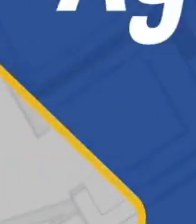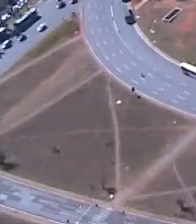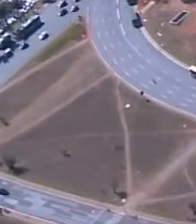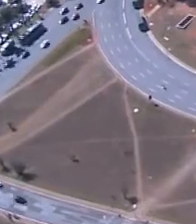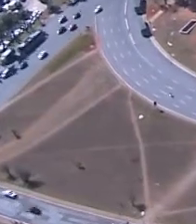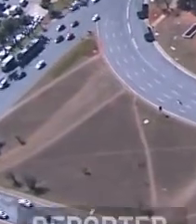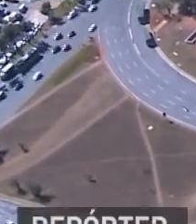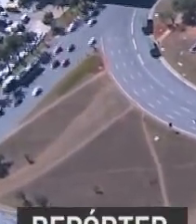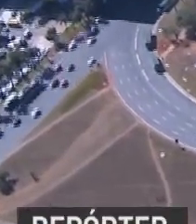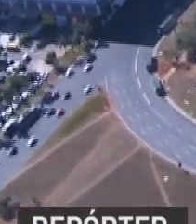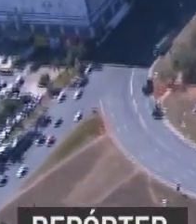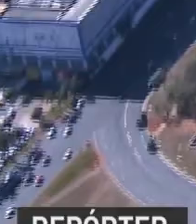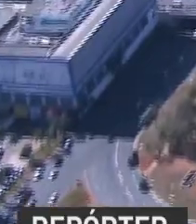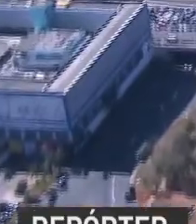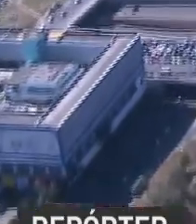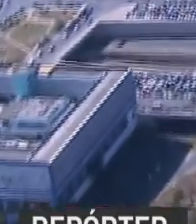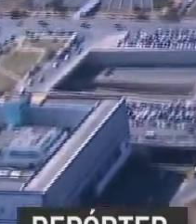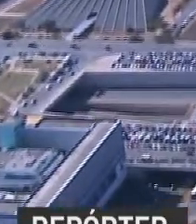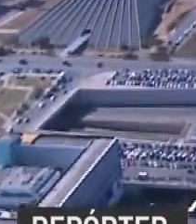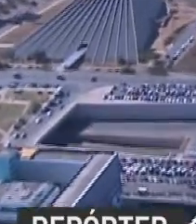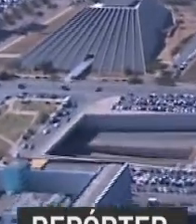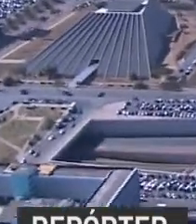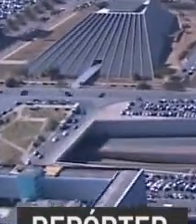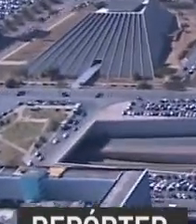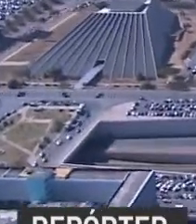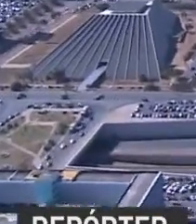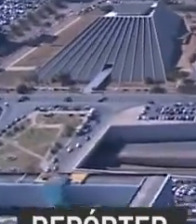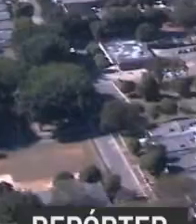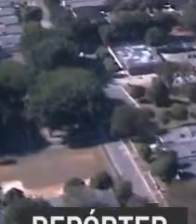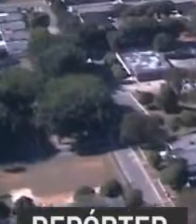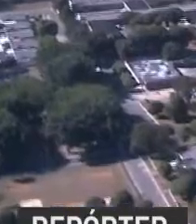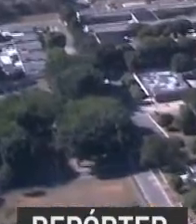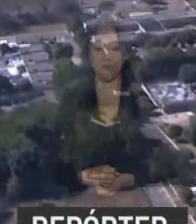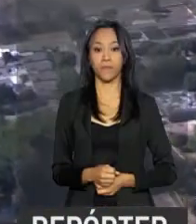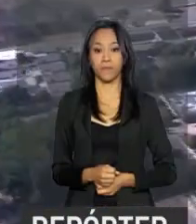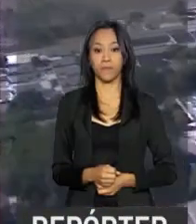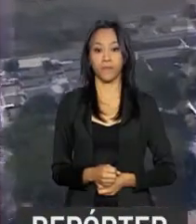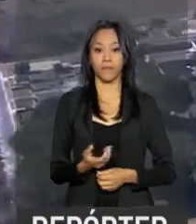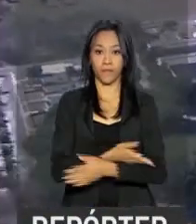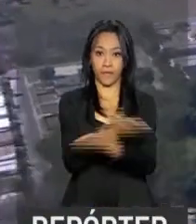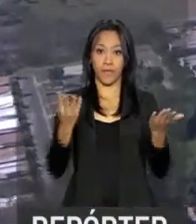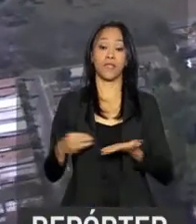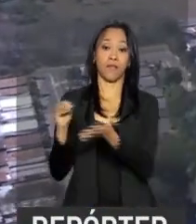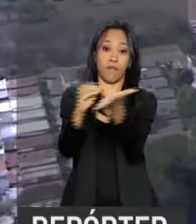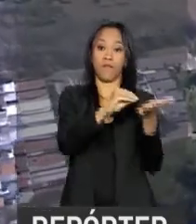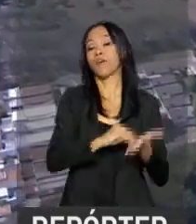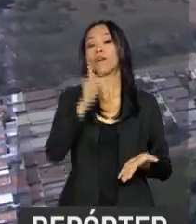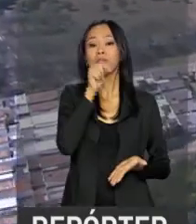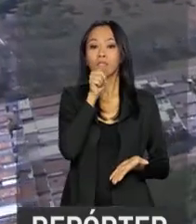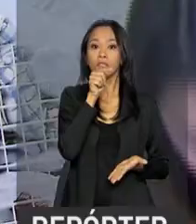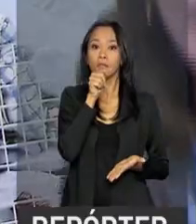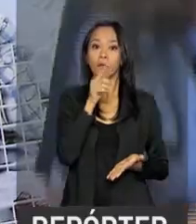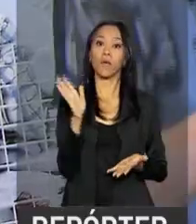diante de uma crise hídrica é inédita a população de brasília passou a economizar ea sentir os efeitos da falta de água no